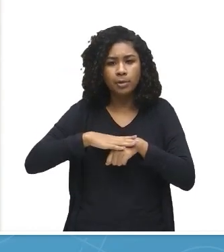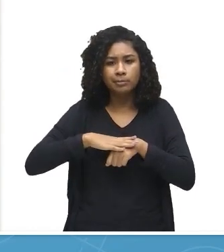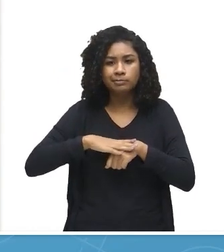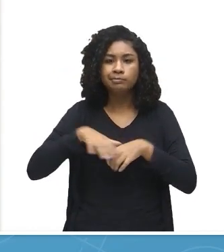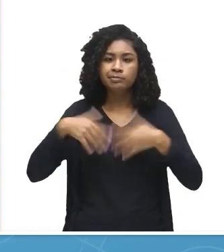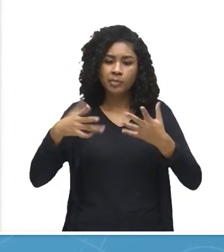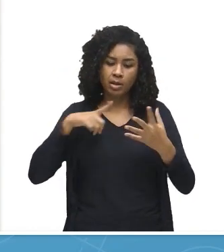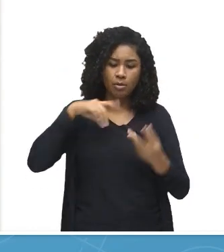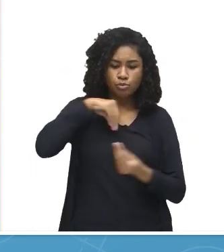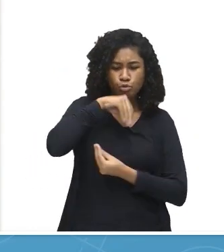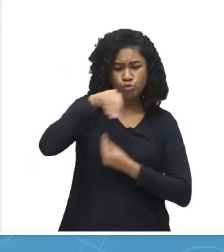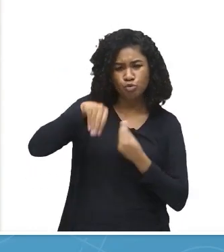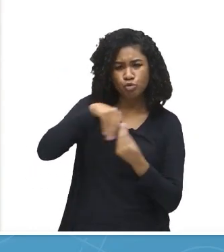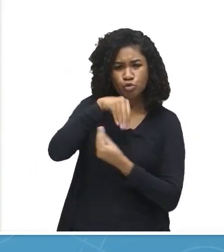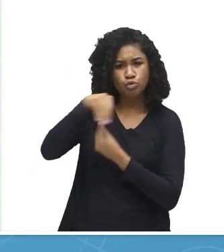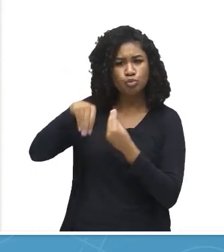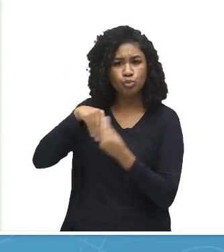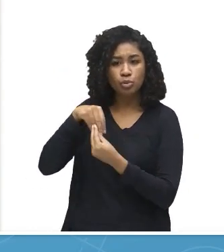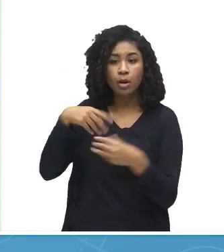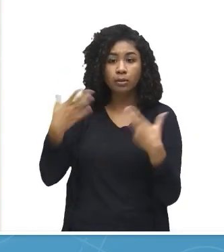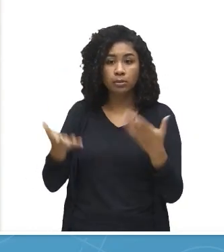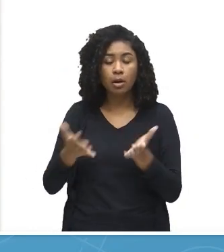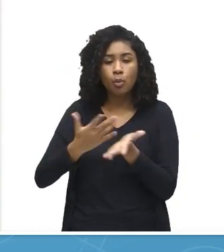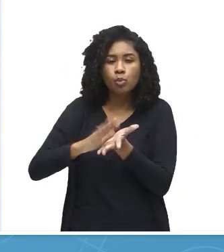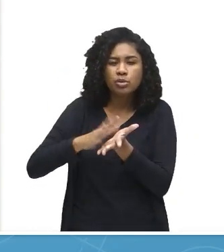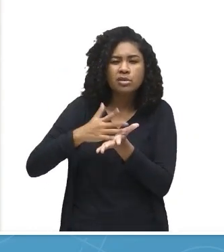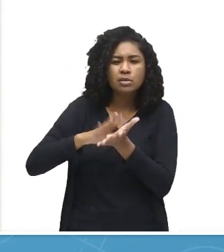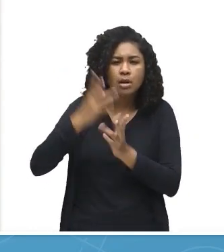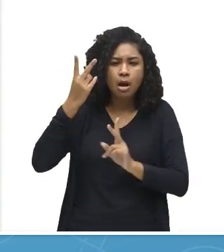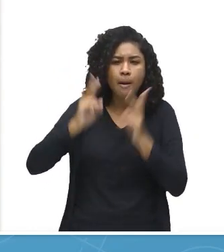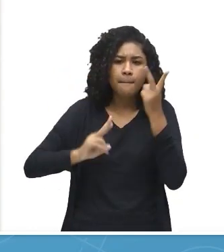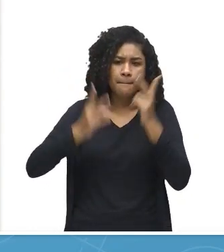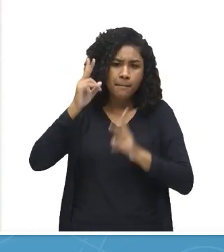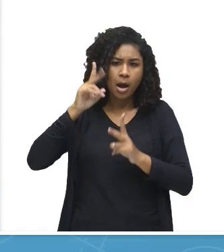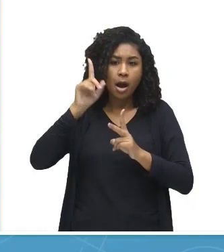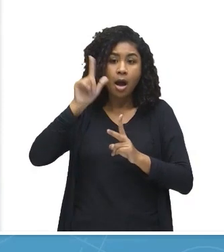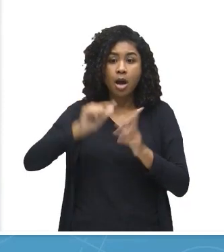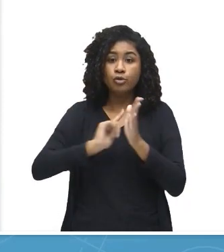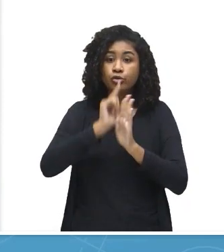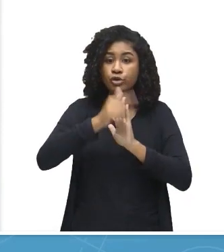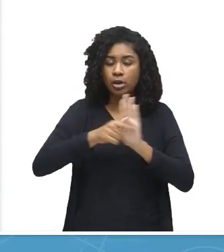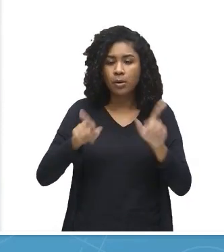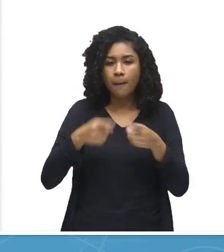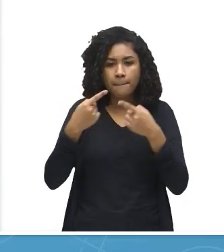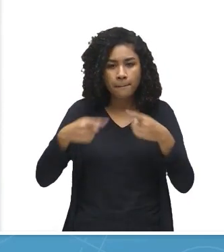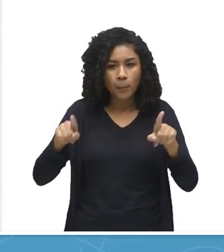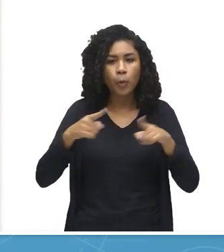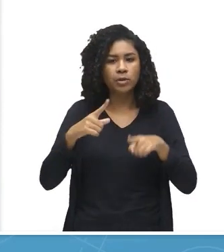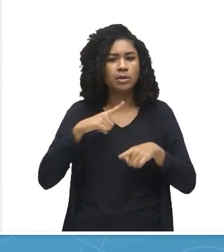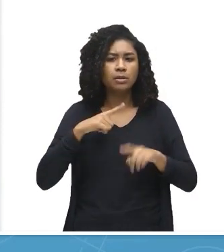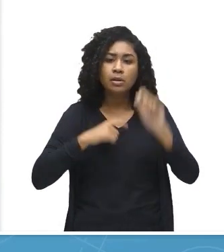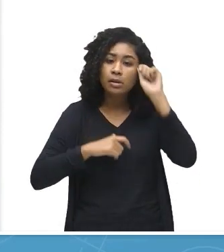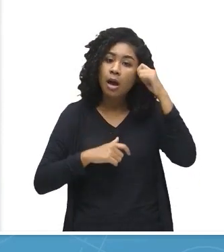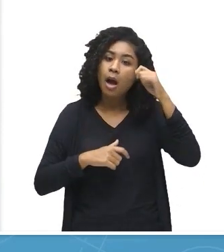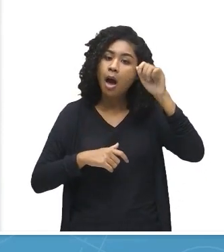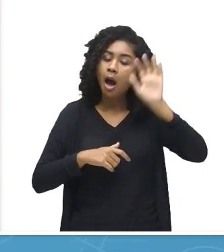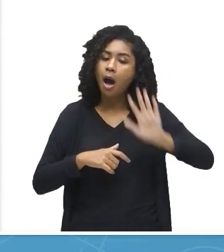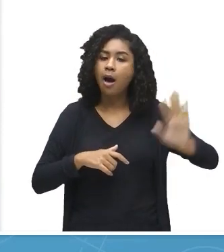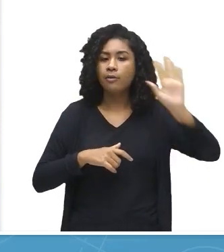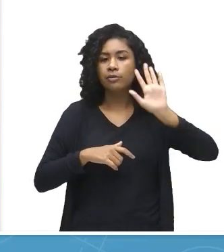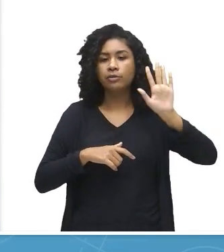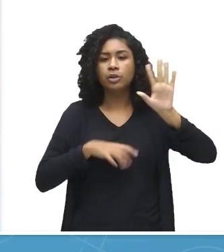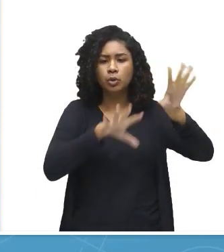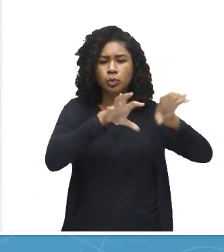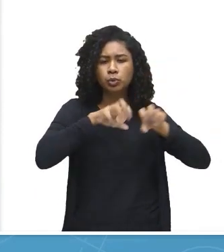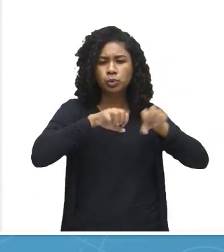samba, ele é um gênero musical de origem africana, né? Das batidas, né? Nós vimos na nossa aula de